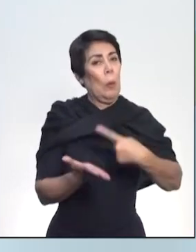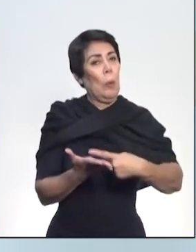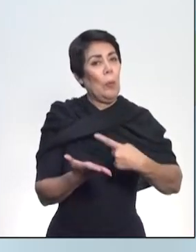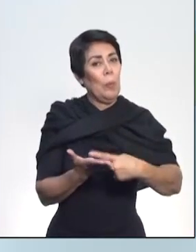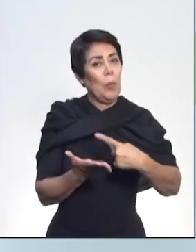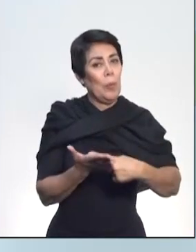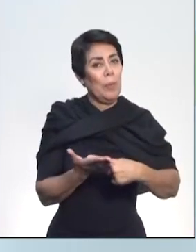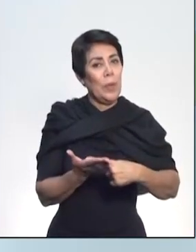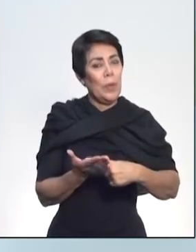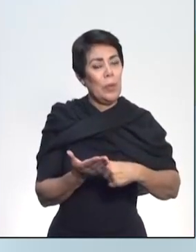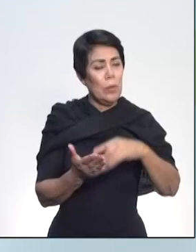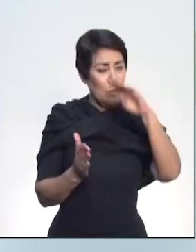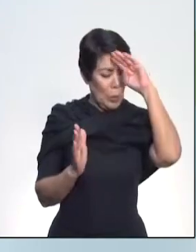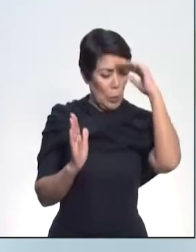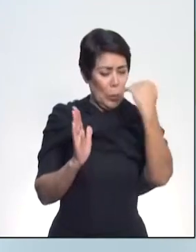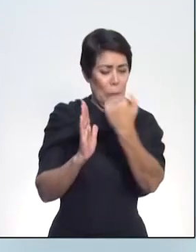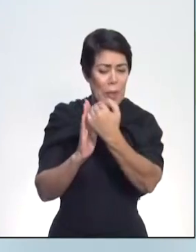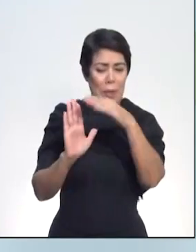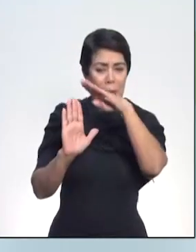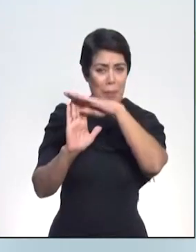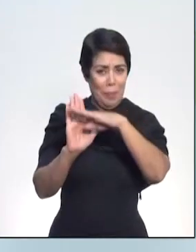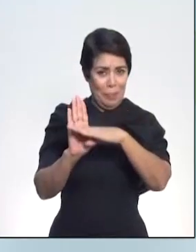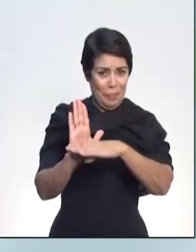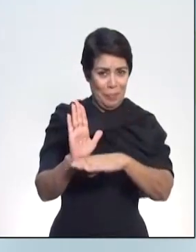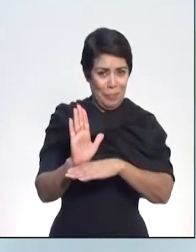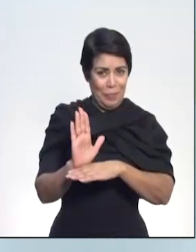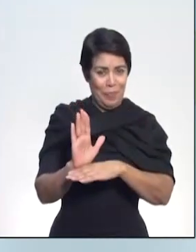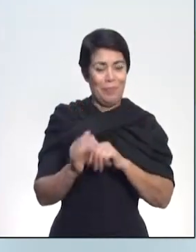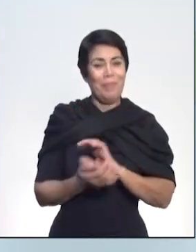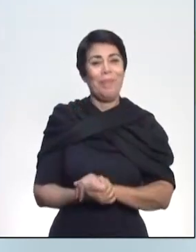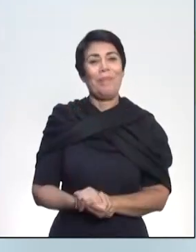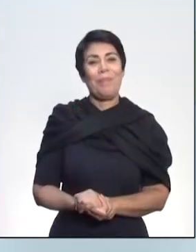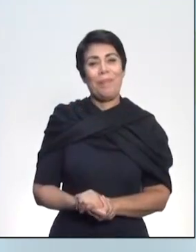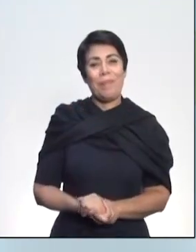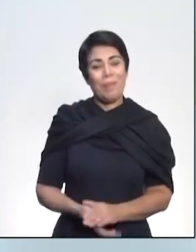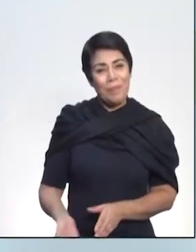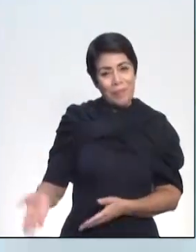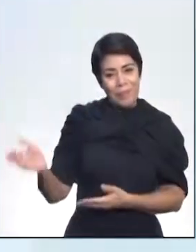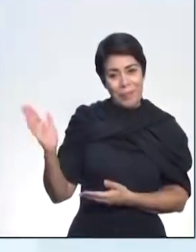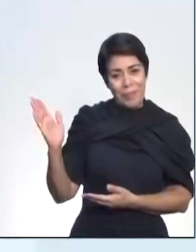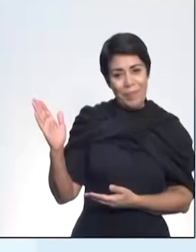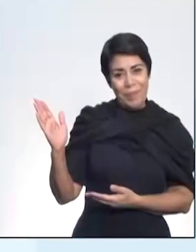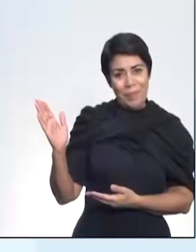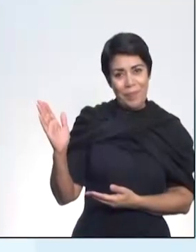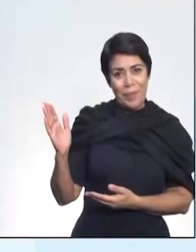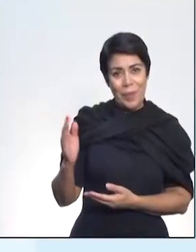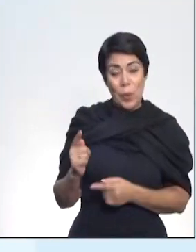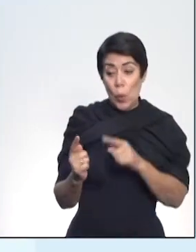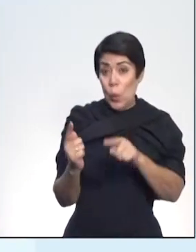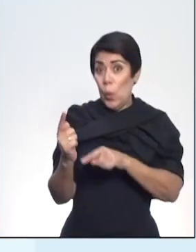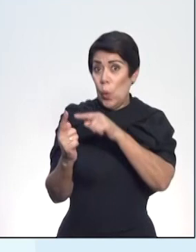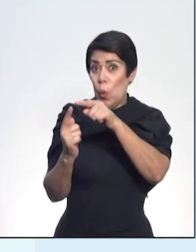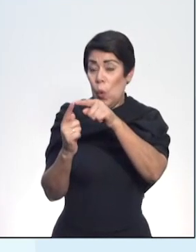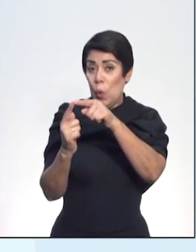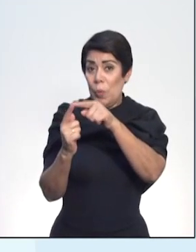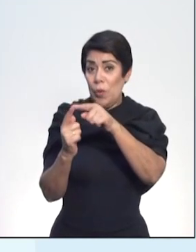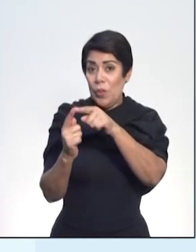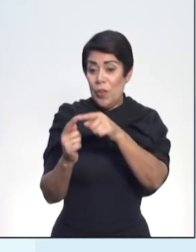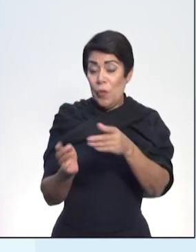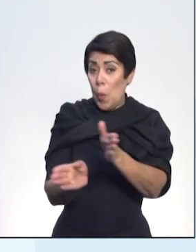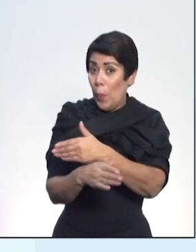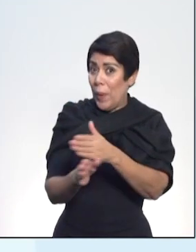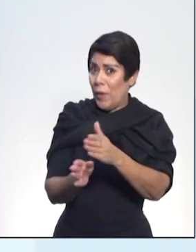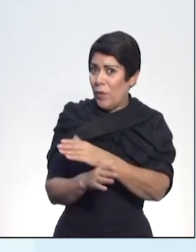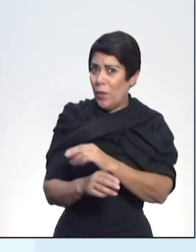cumprir essa metodologia. Continuando na tela, não perca o foco. Então, para evitar as